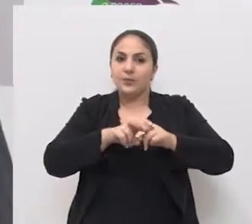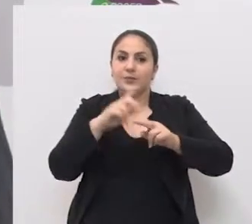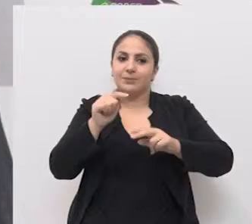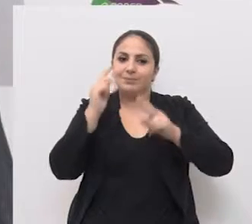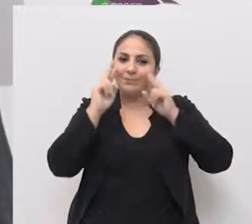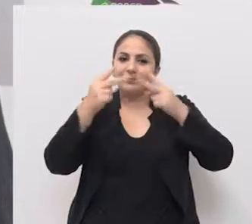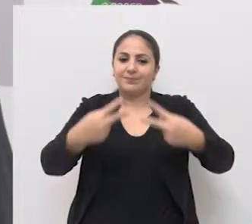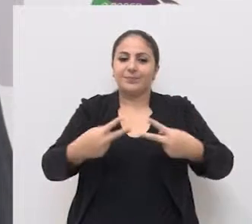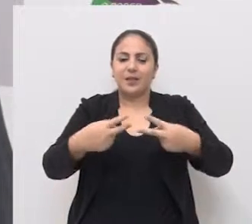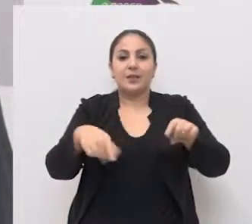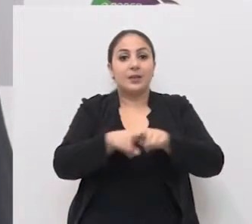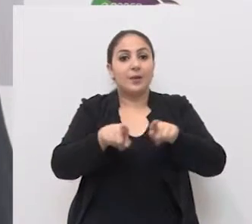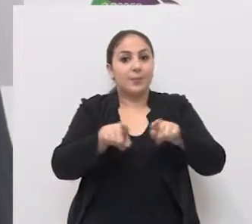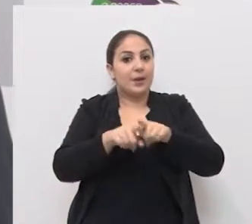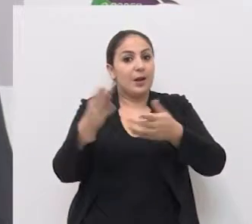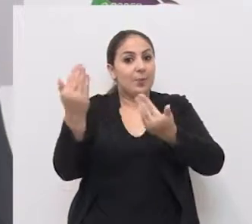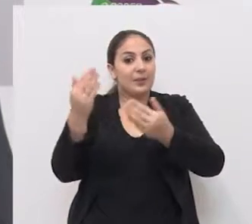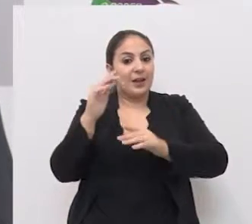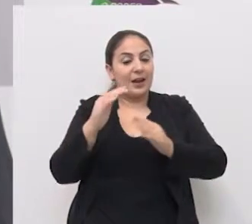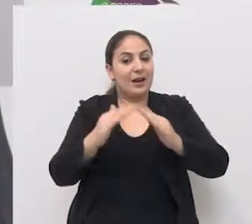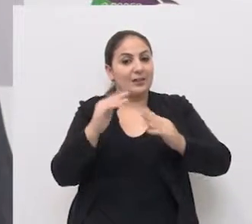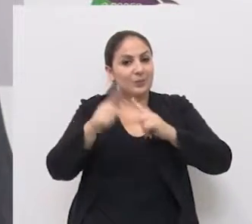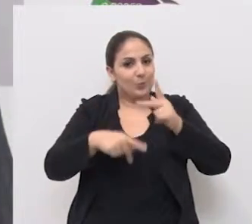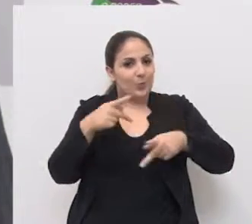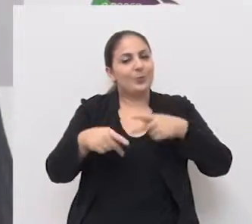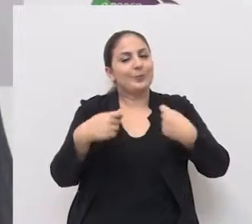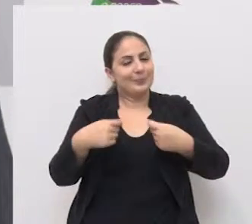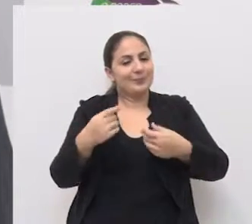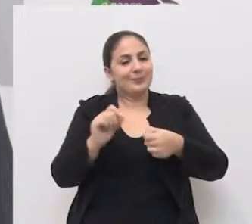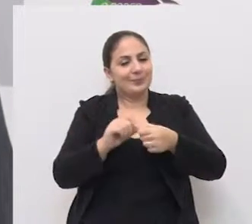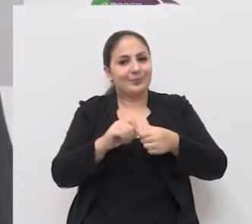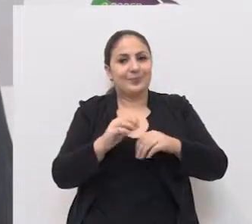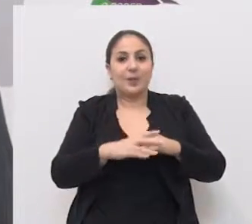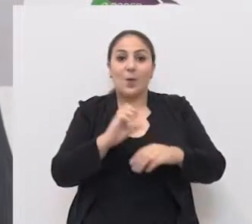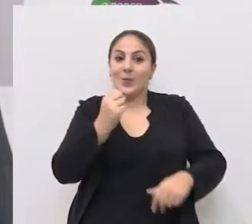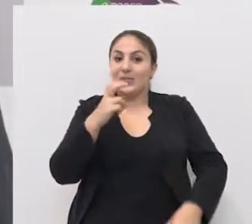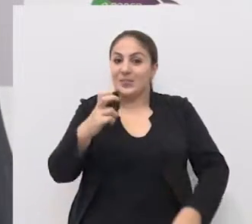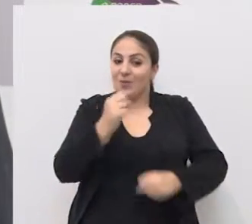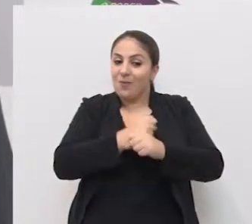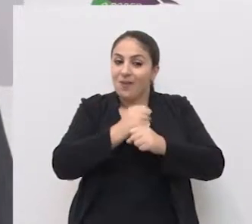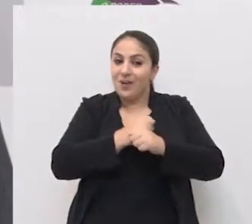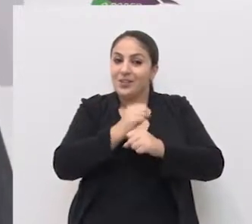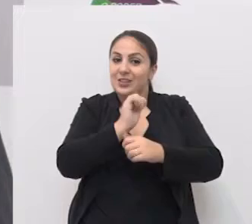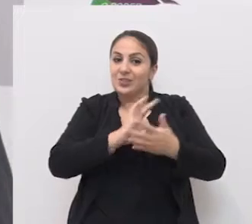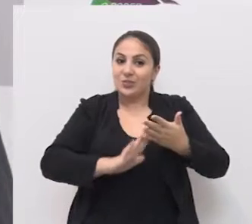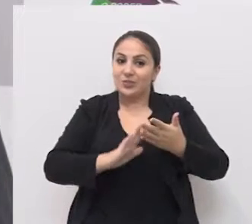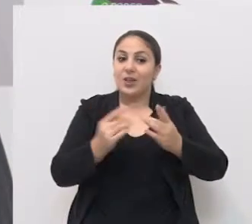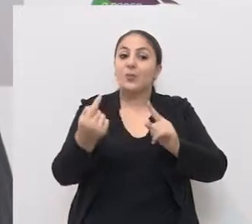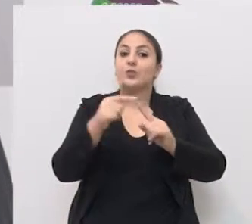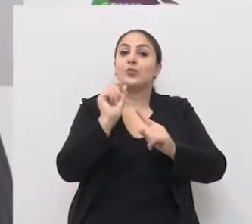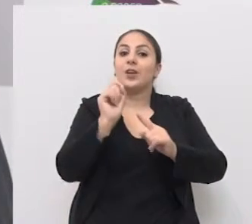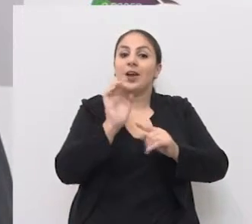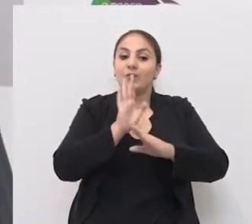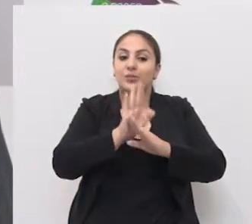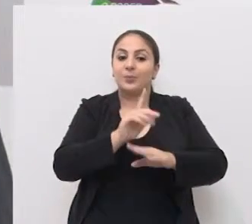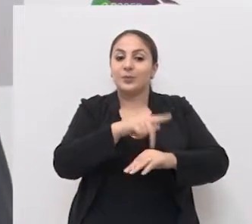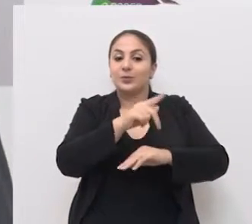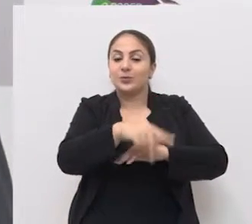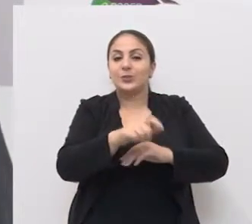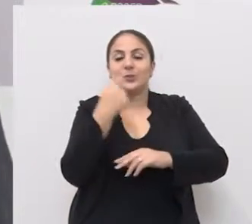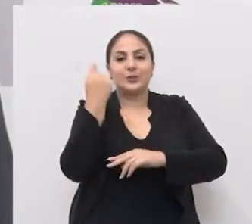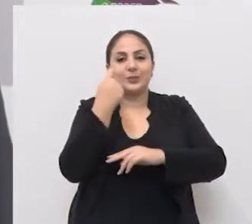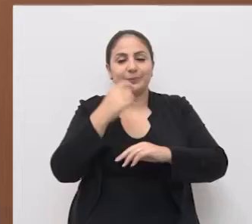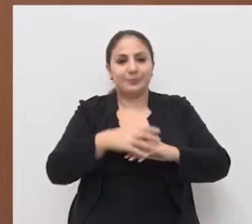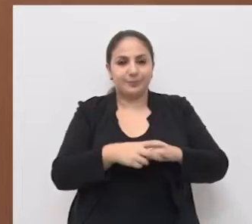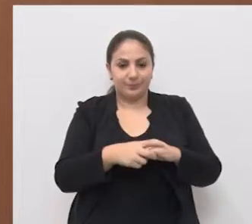Então, esse reconhecimento, essa homenagem da Casa do Povo é merecido. São 85 anos dessa atividade em prol, né, de Passo Fundo, em